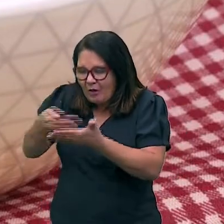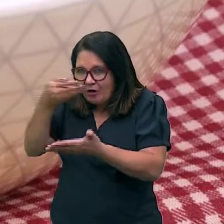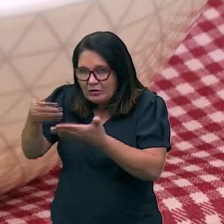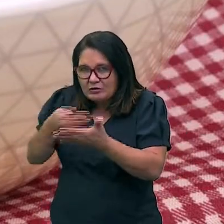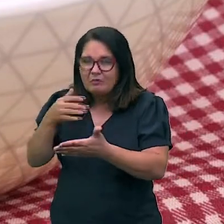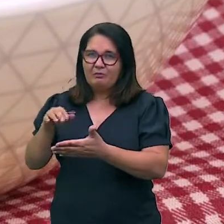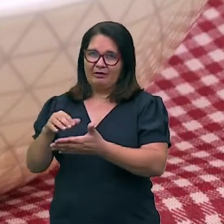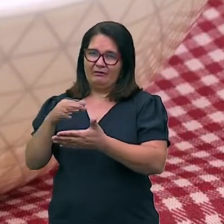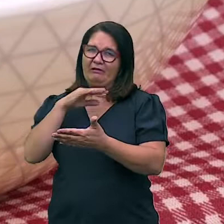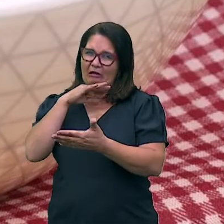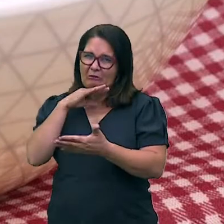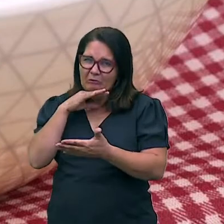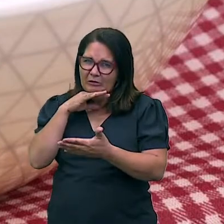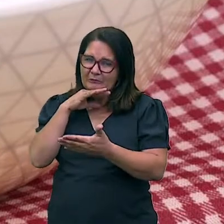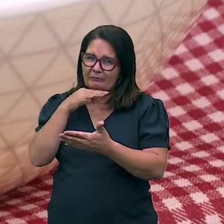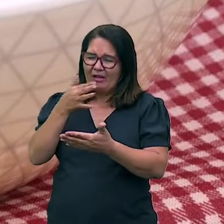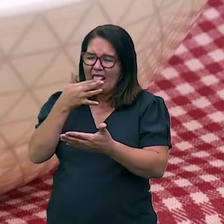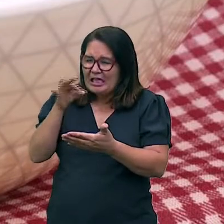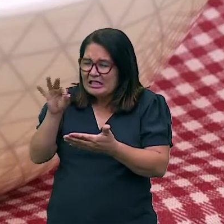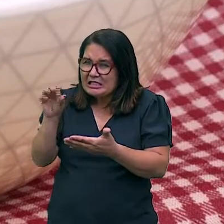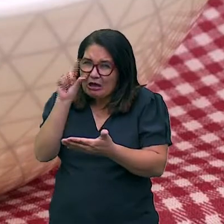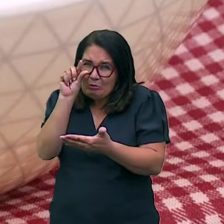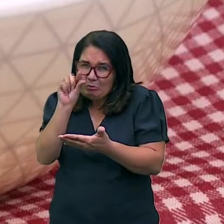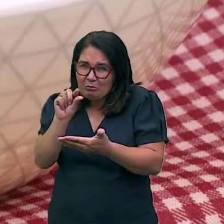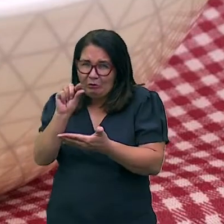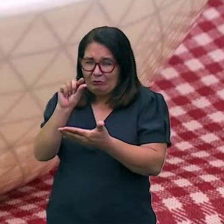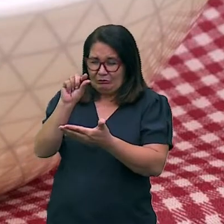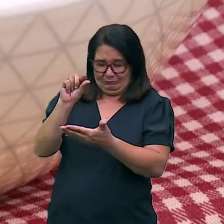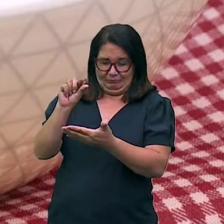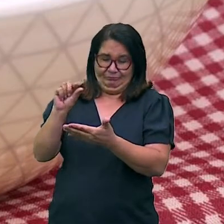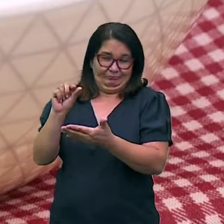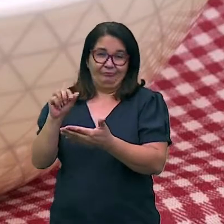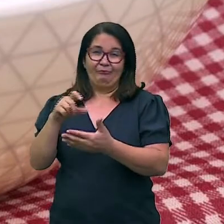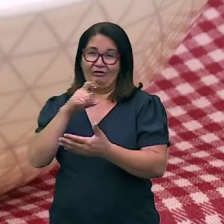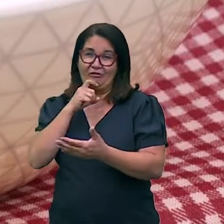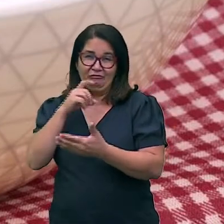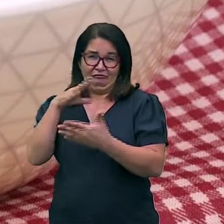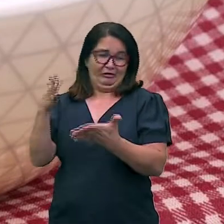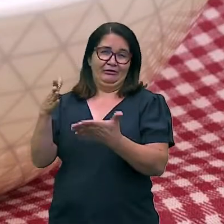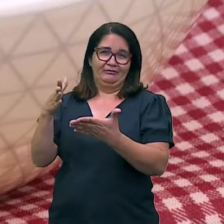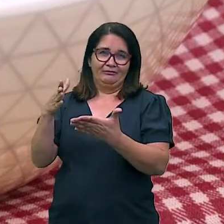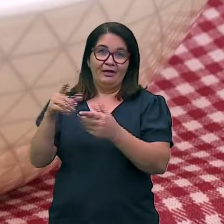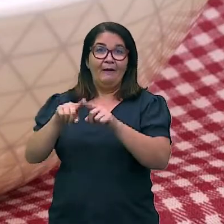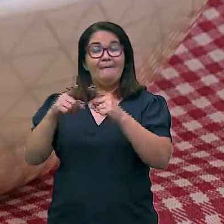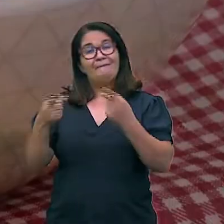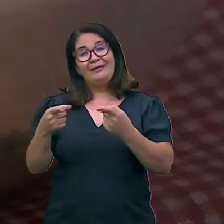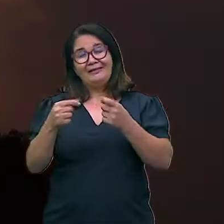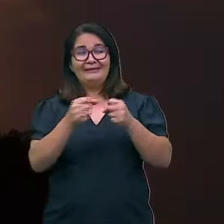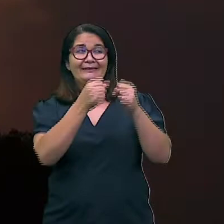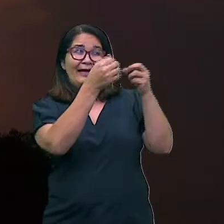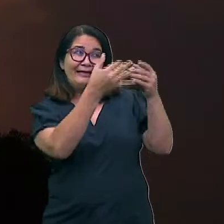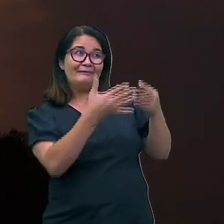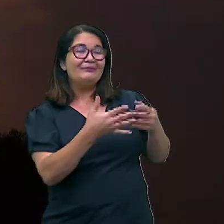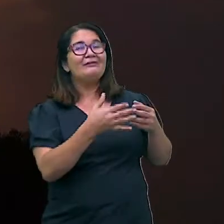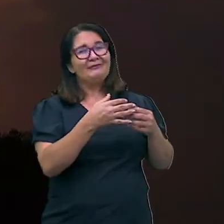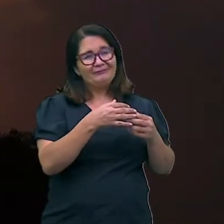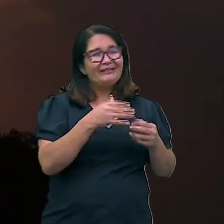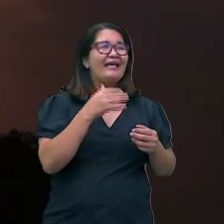ironia, é muito comum a gente usar muito as nossas expressões faciais. Agora nós veremos